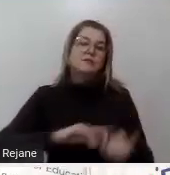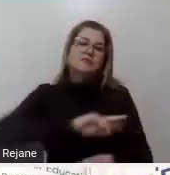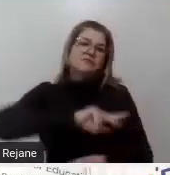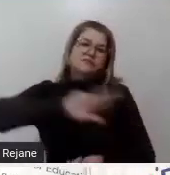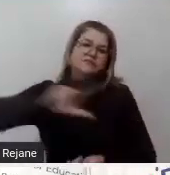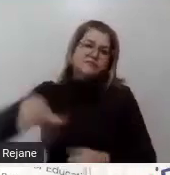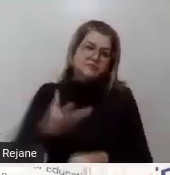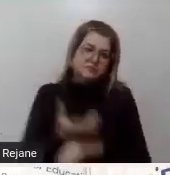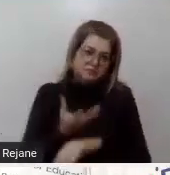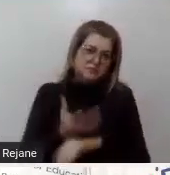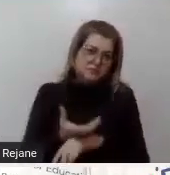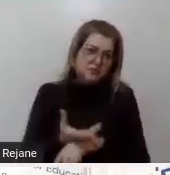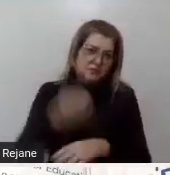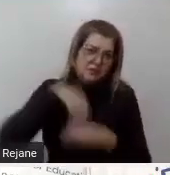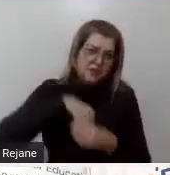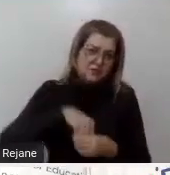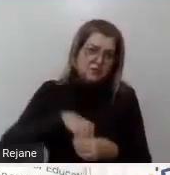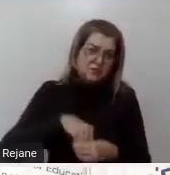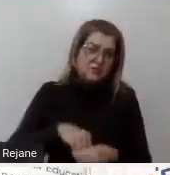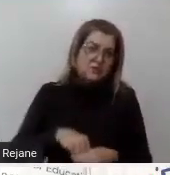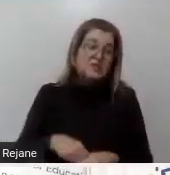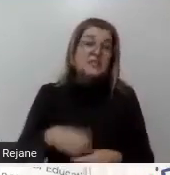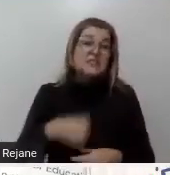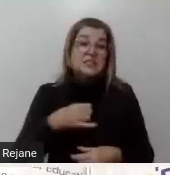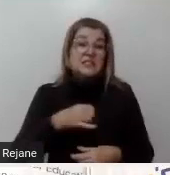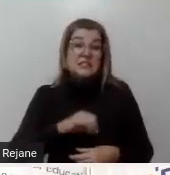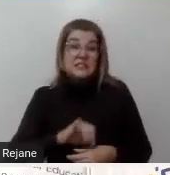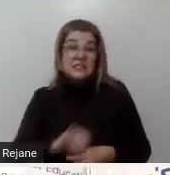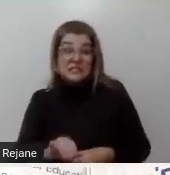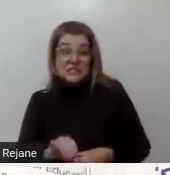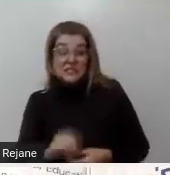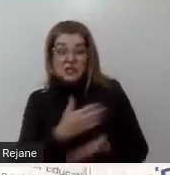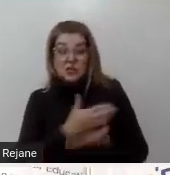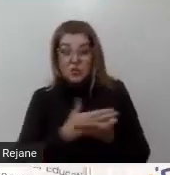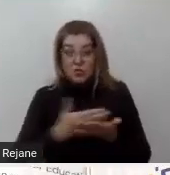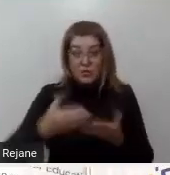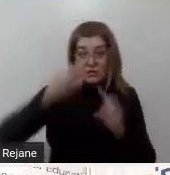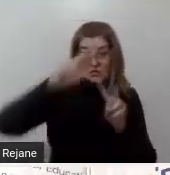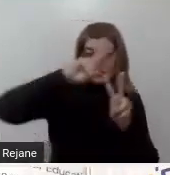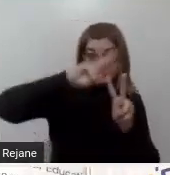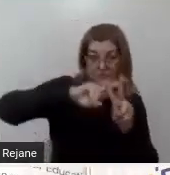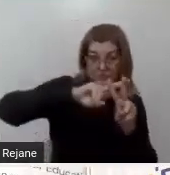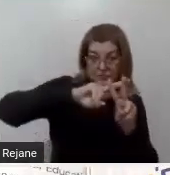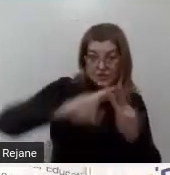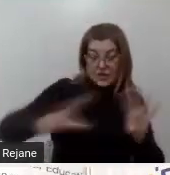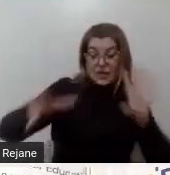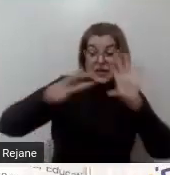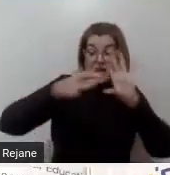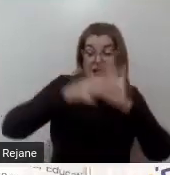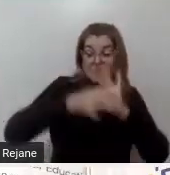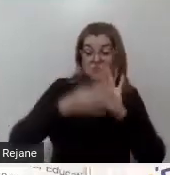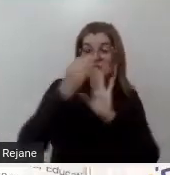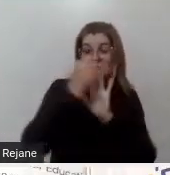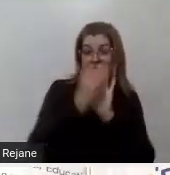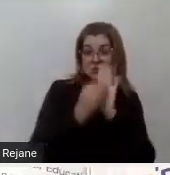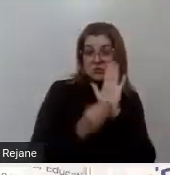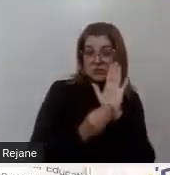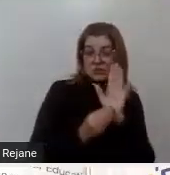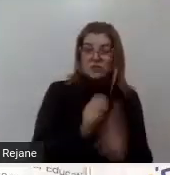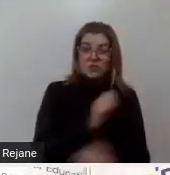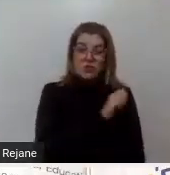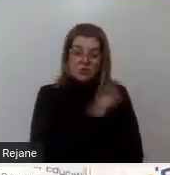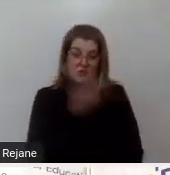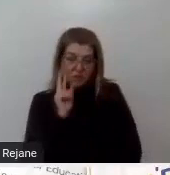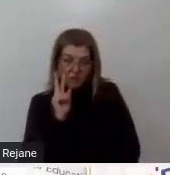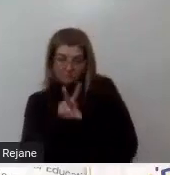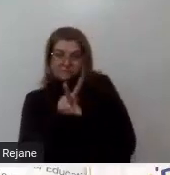várias matérias aqui dentro, tá? Se eu começo sempre com uma hashtag relacionada ao conteúdo, meu aluno vai bater o